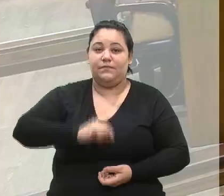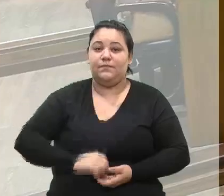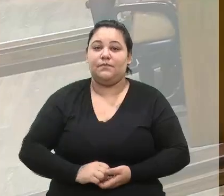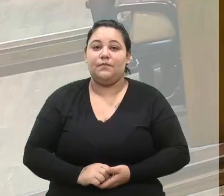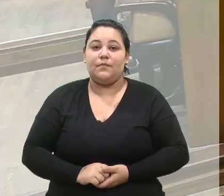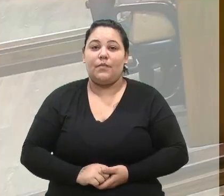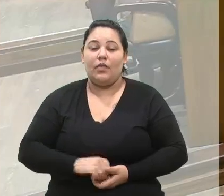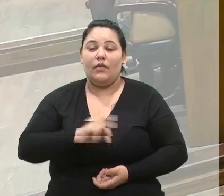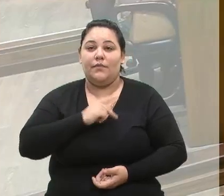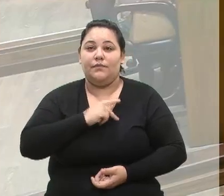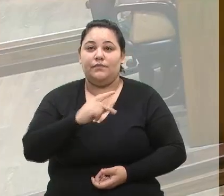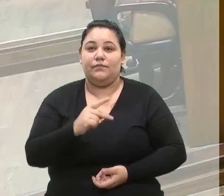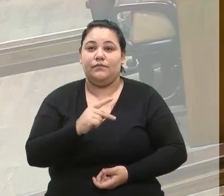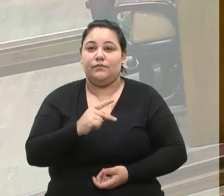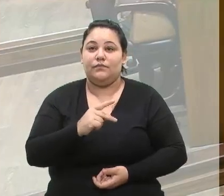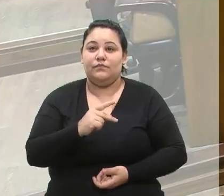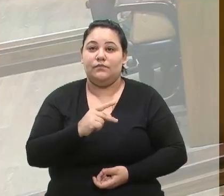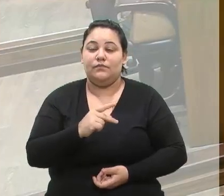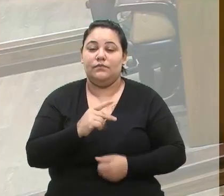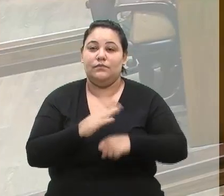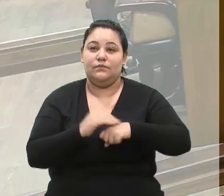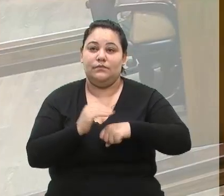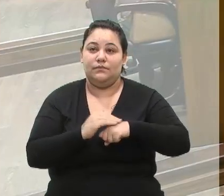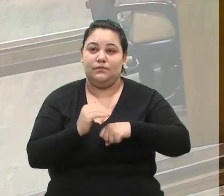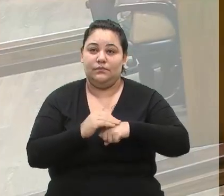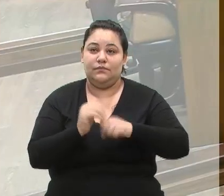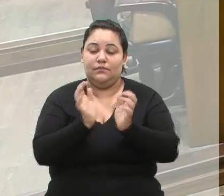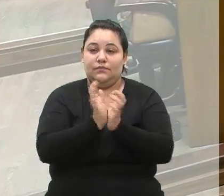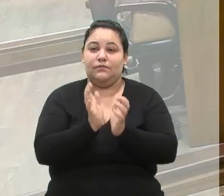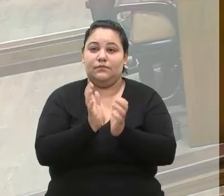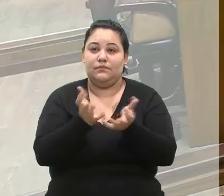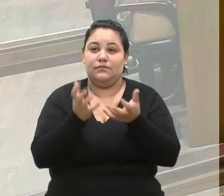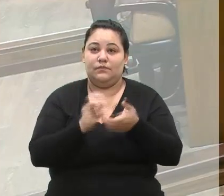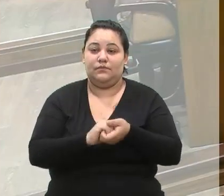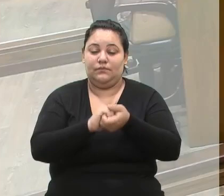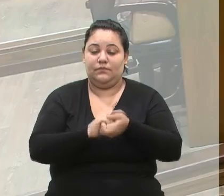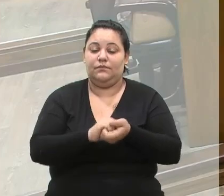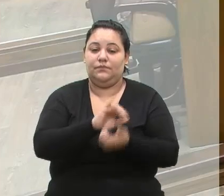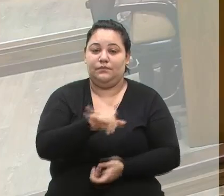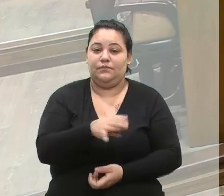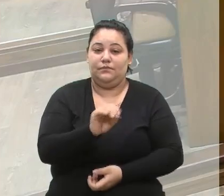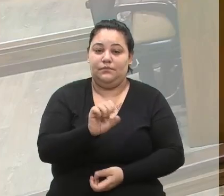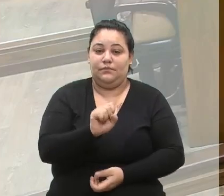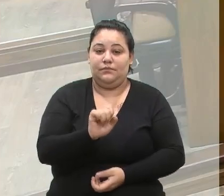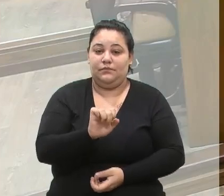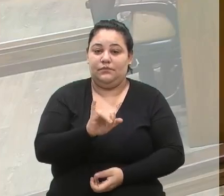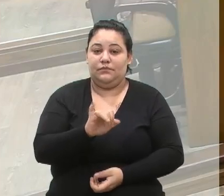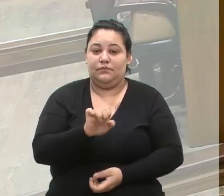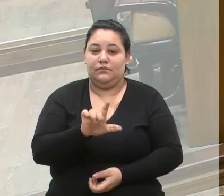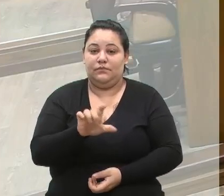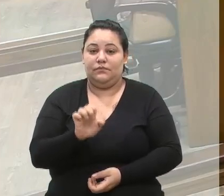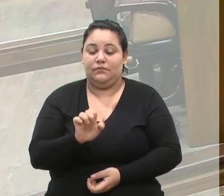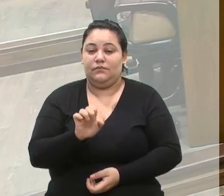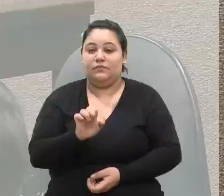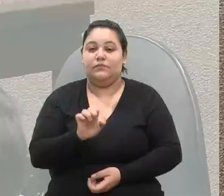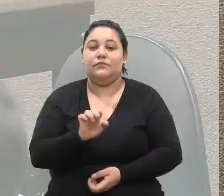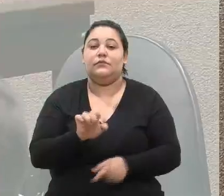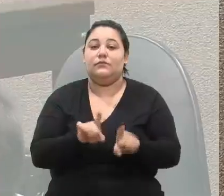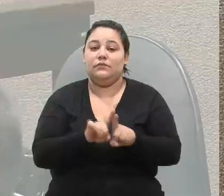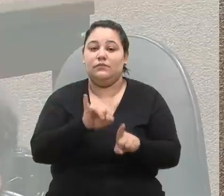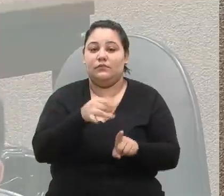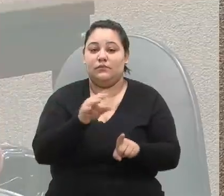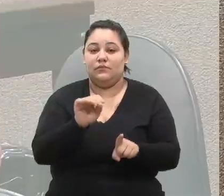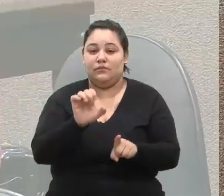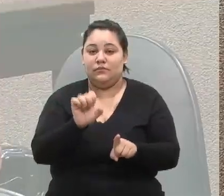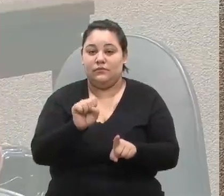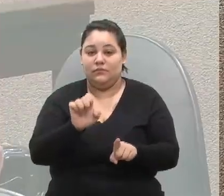Senhor presidente, queridos colegas, eu queria cumprimentar a Josiele e o José, o pai dela.